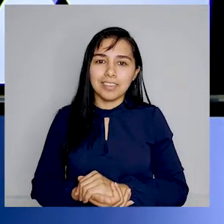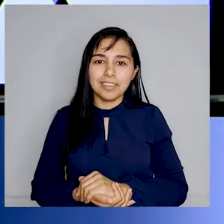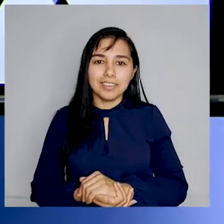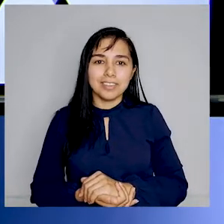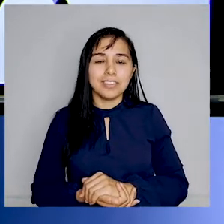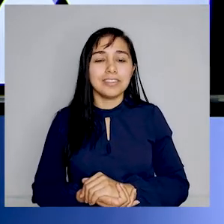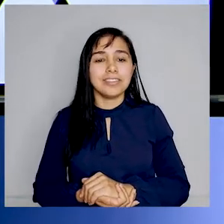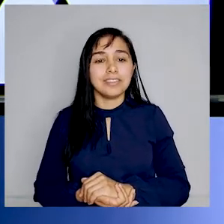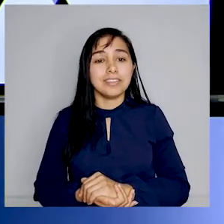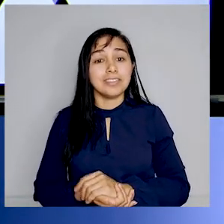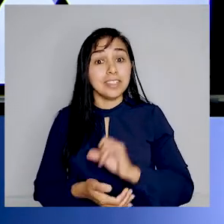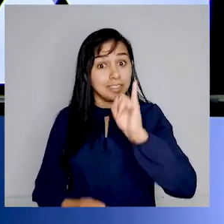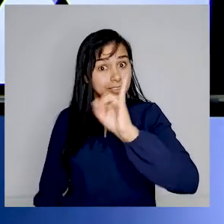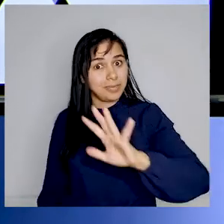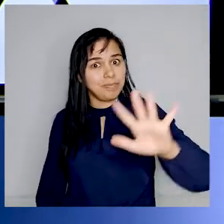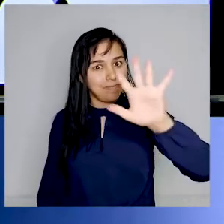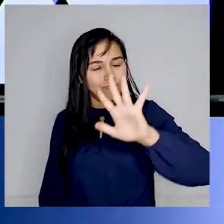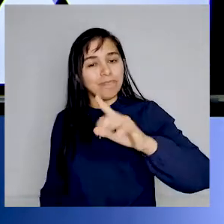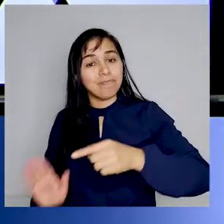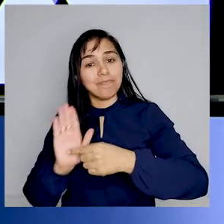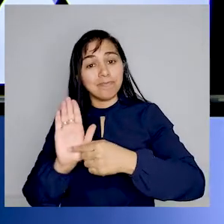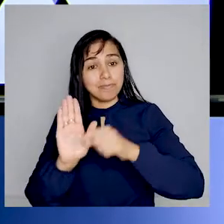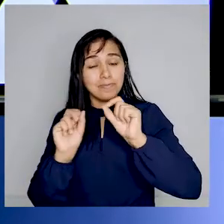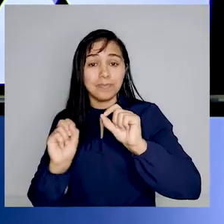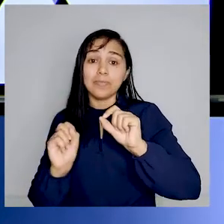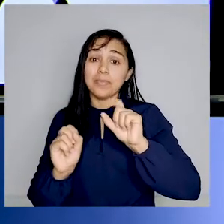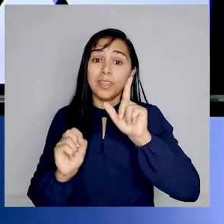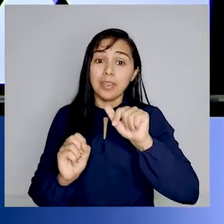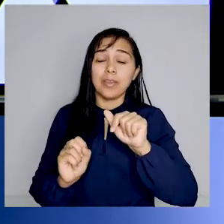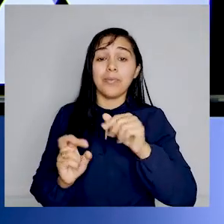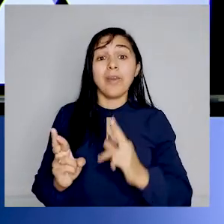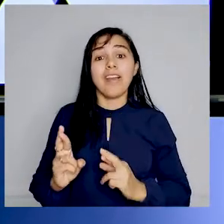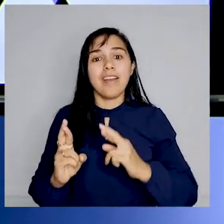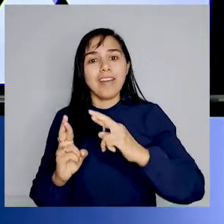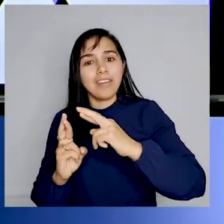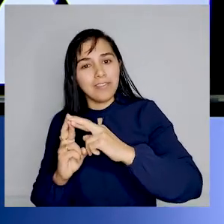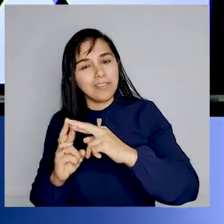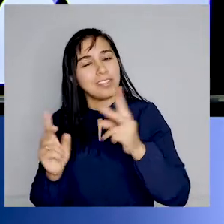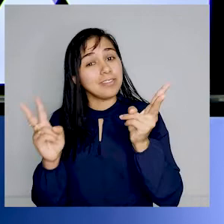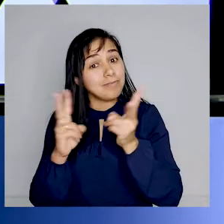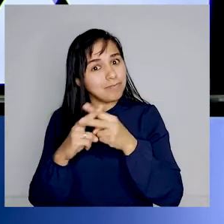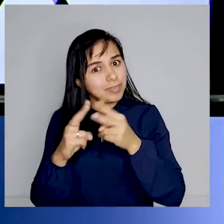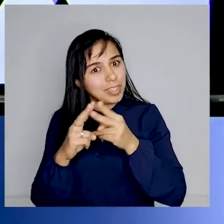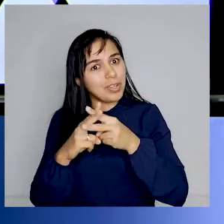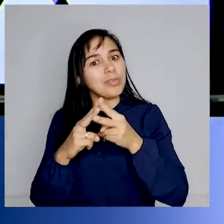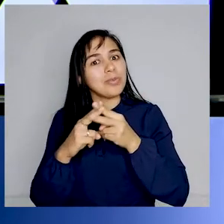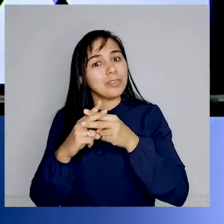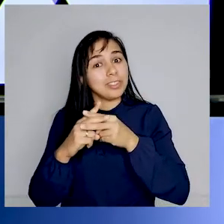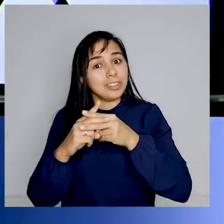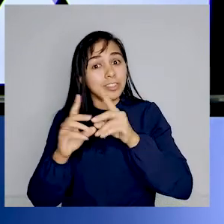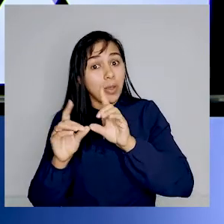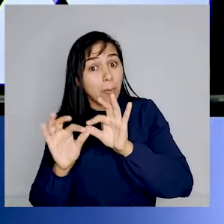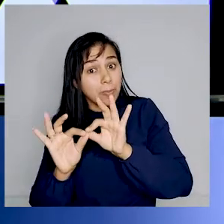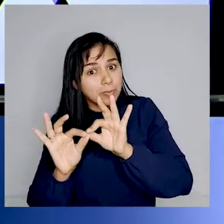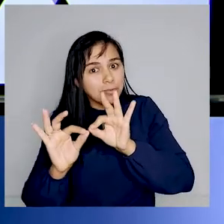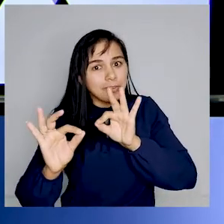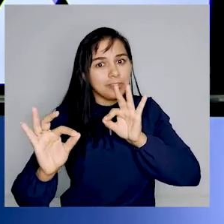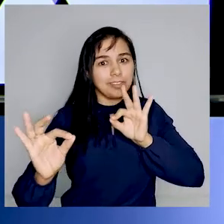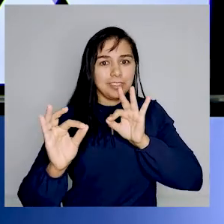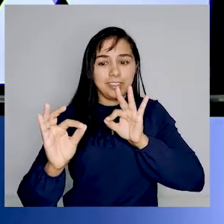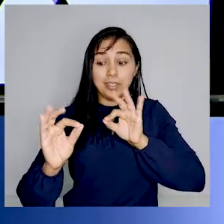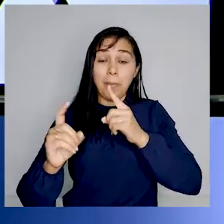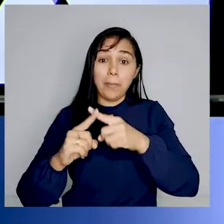hoje. Essa imagem, ela nos traz referência de qual tipo de luta? Muito bem, você que falou que é a luta de longa distância,